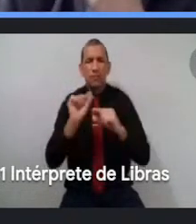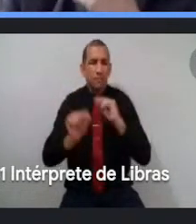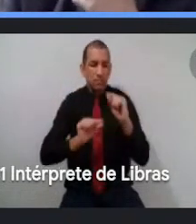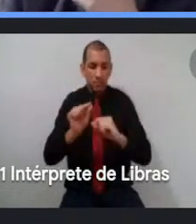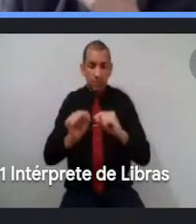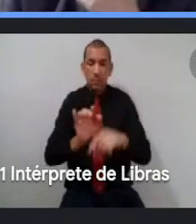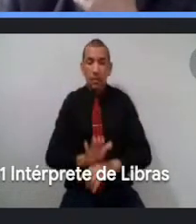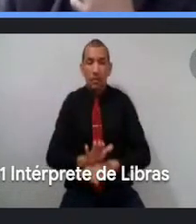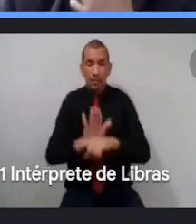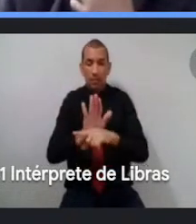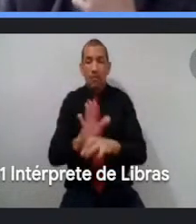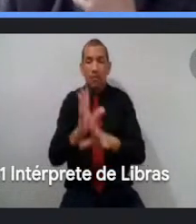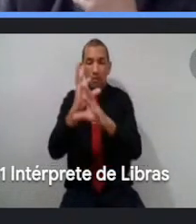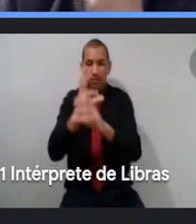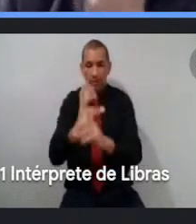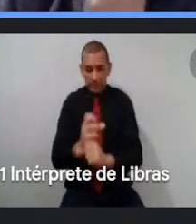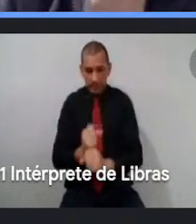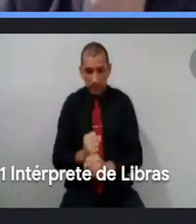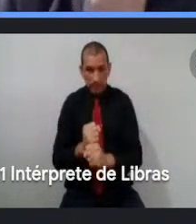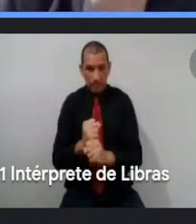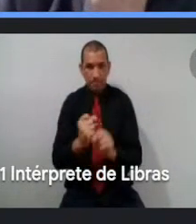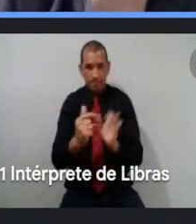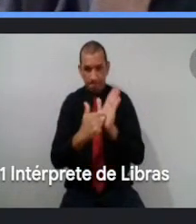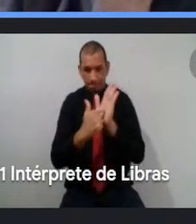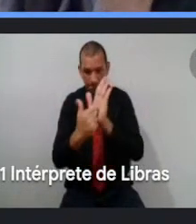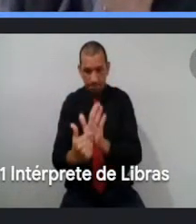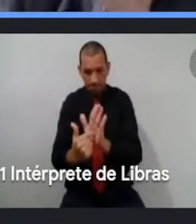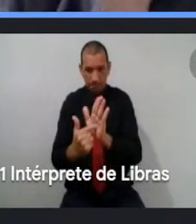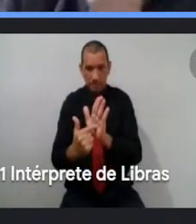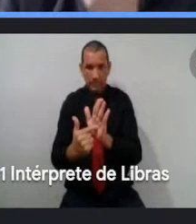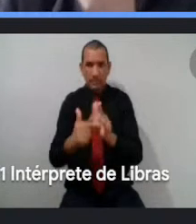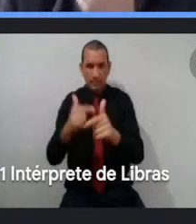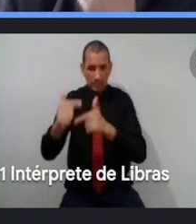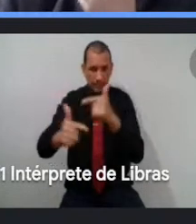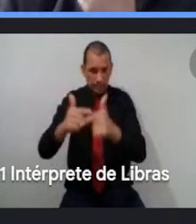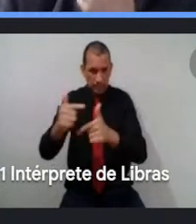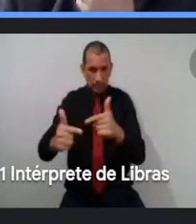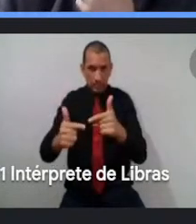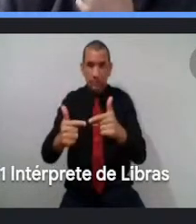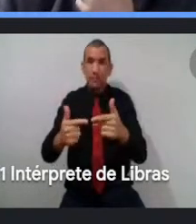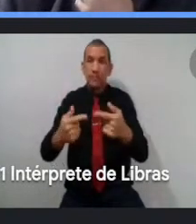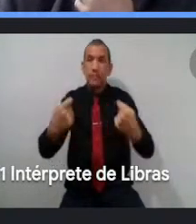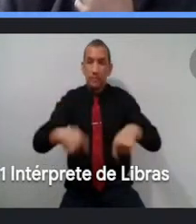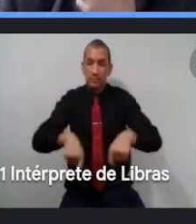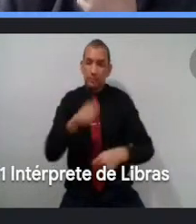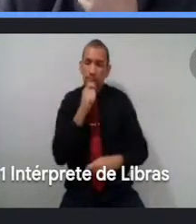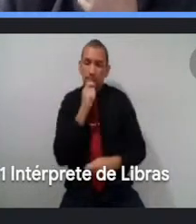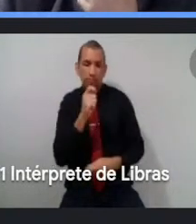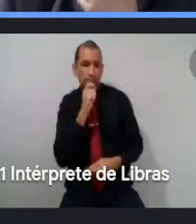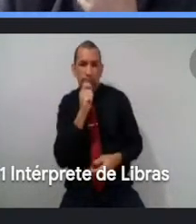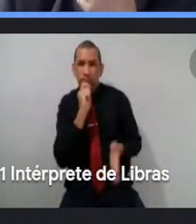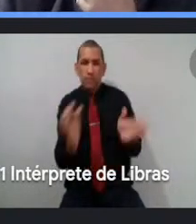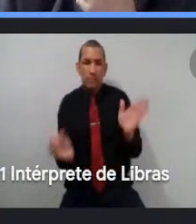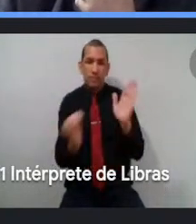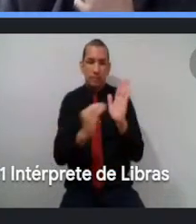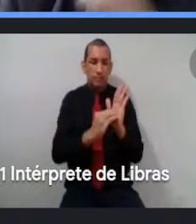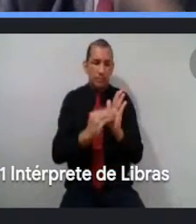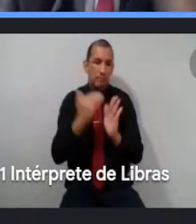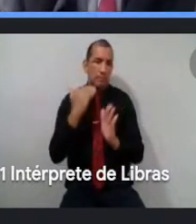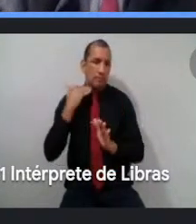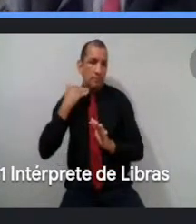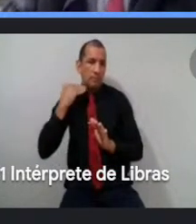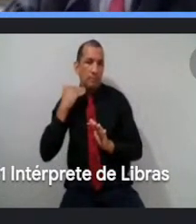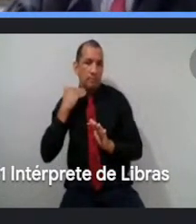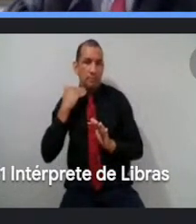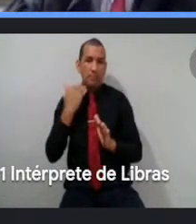ajudar a prestação de contas é a ausência das informações do dados da conta